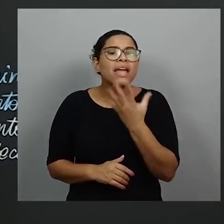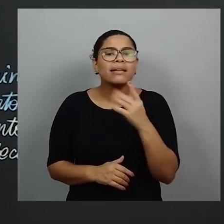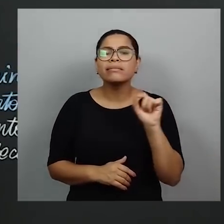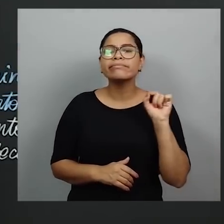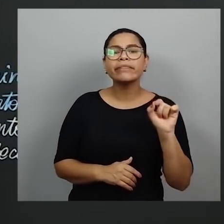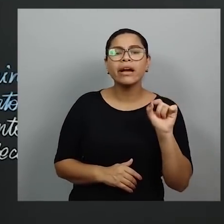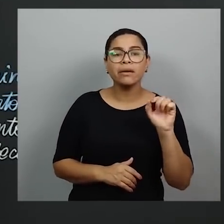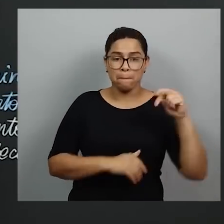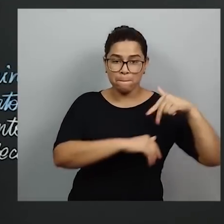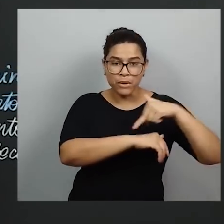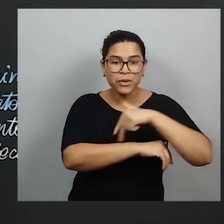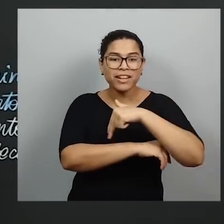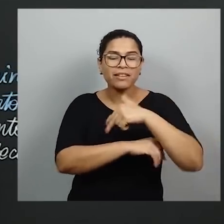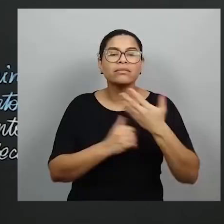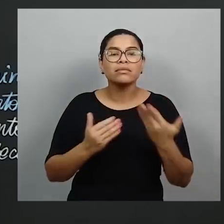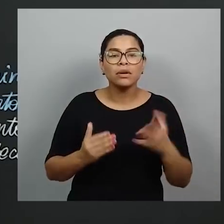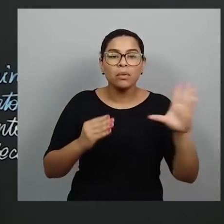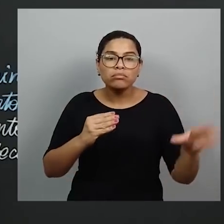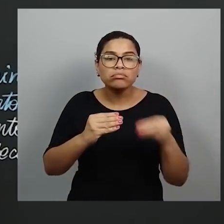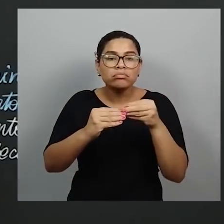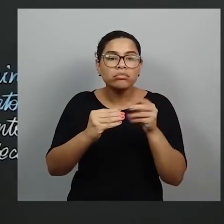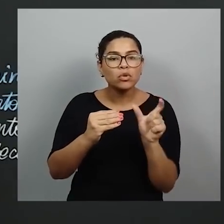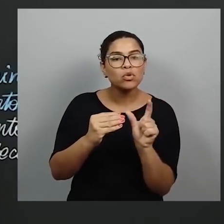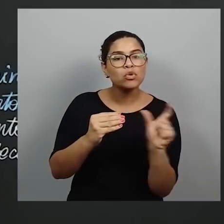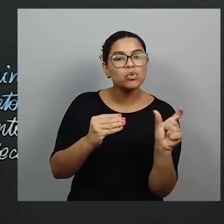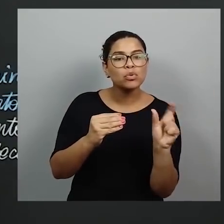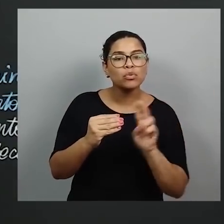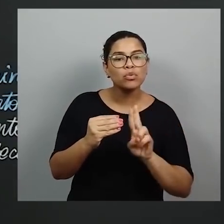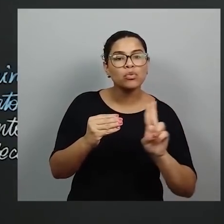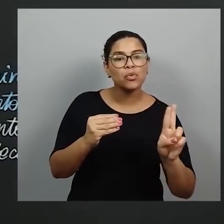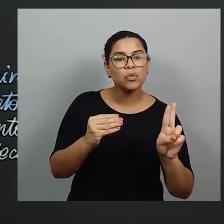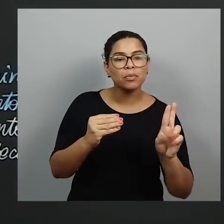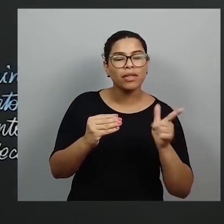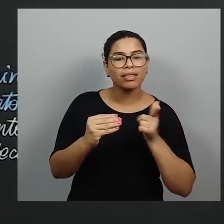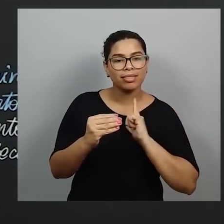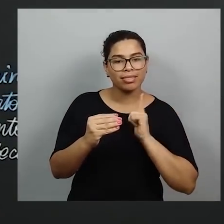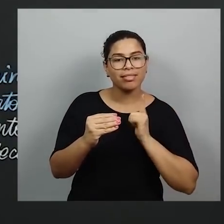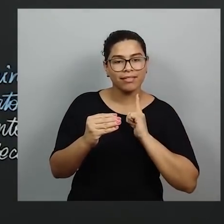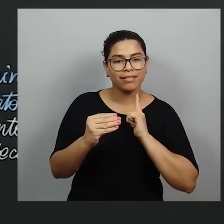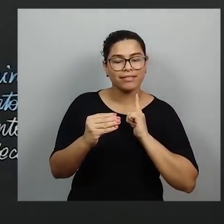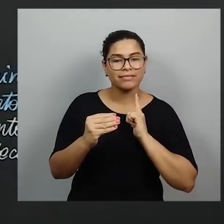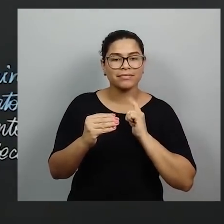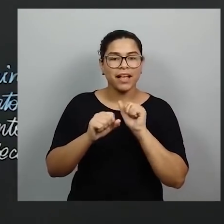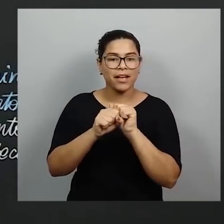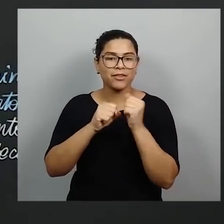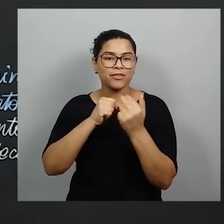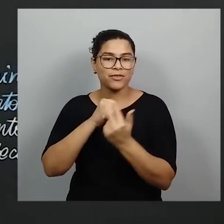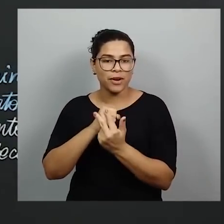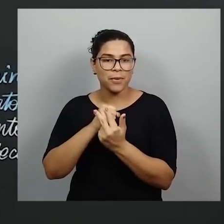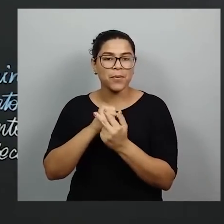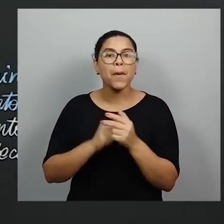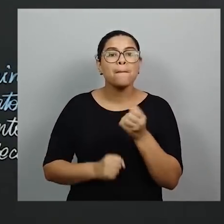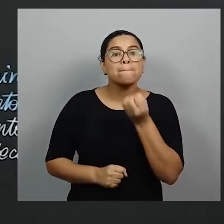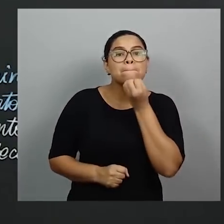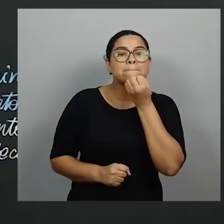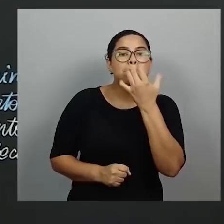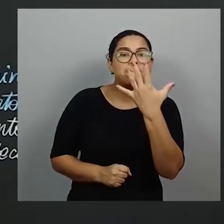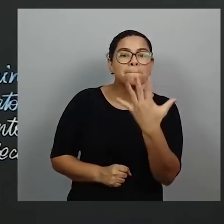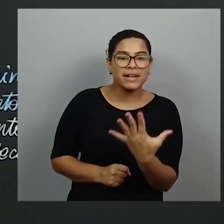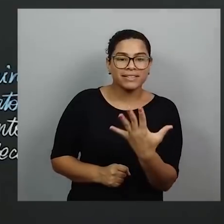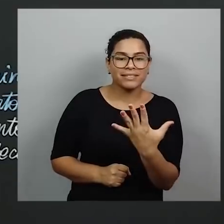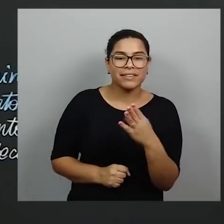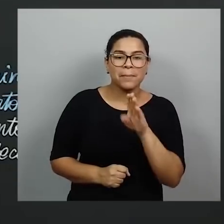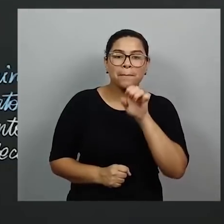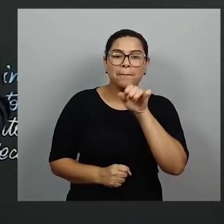complemento introduzido por meio de uma introdução, completa o sentido do advérbio bem. Então, já vi que eu posso